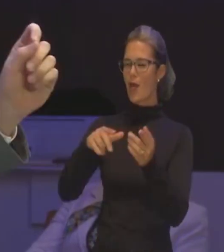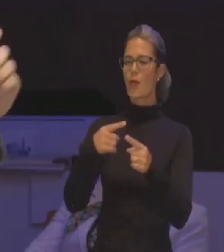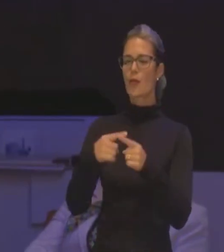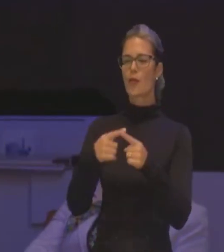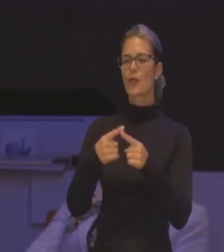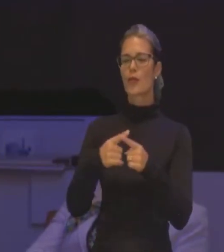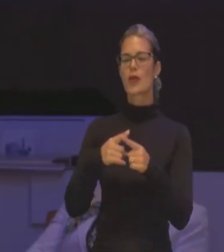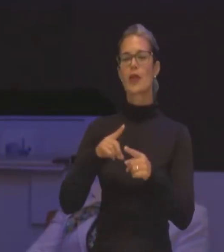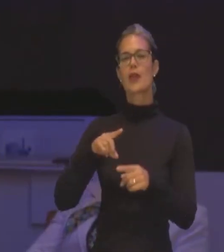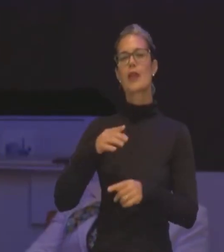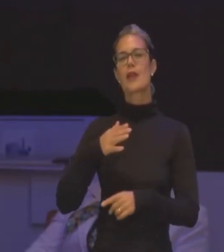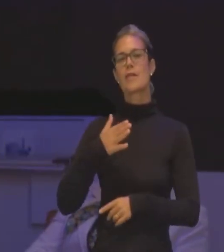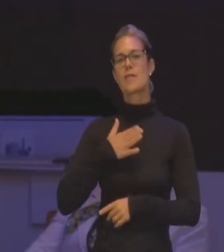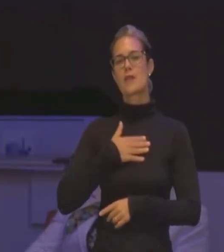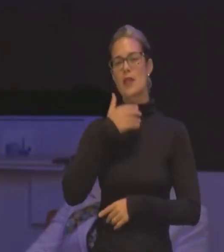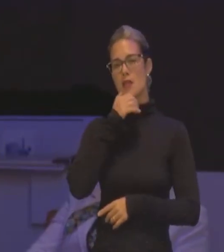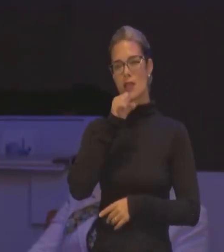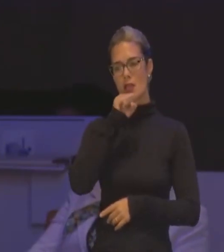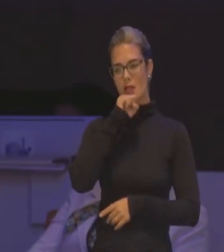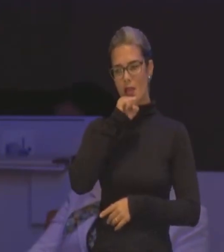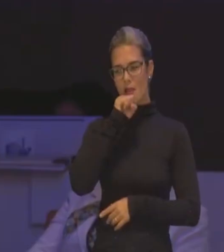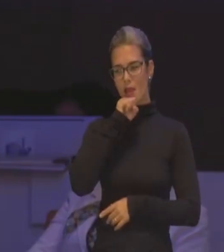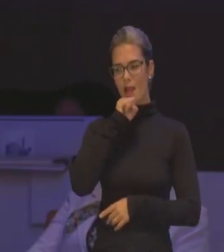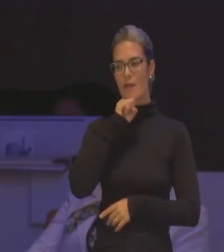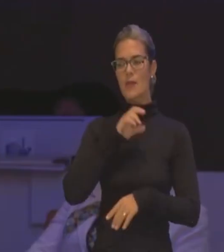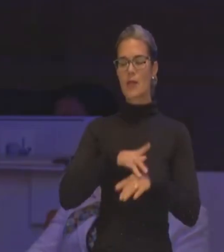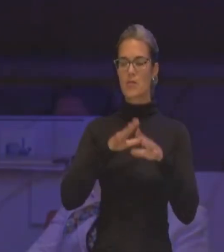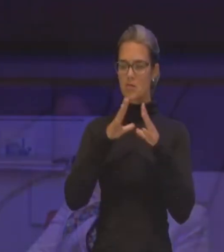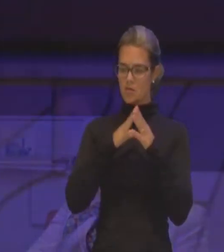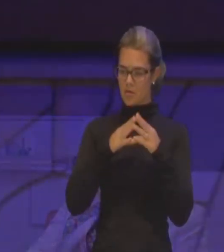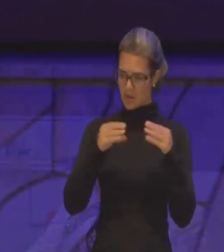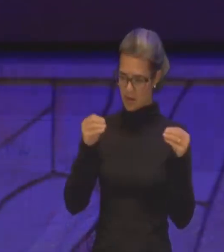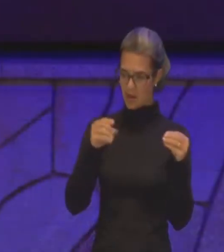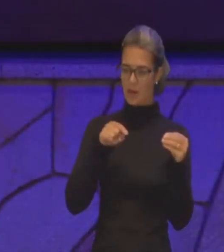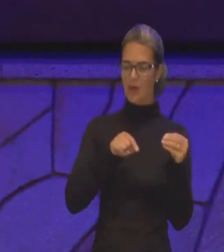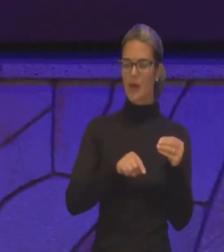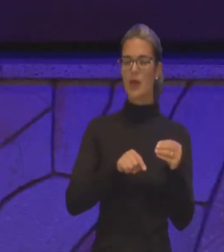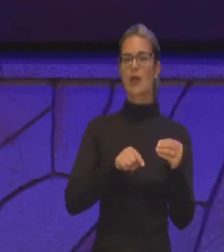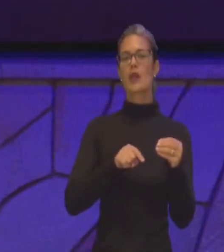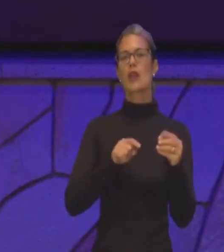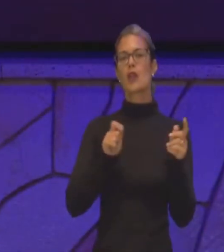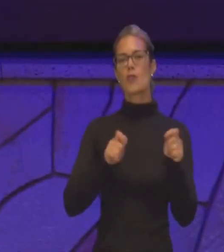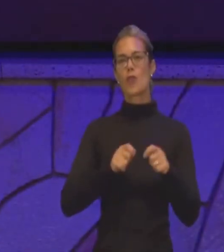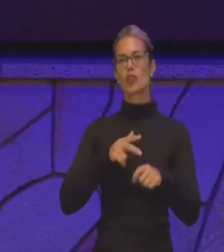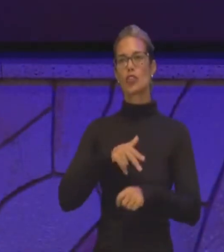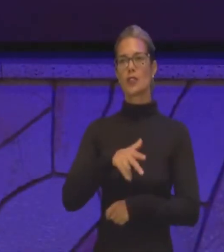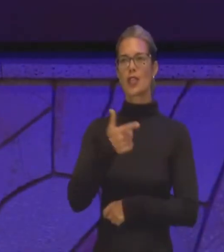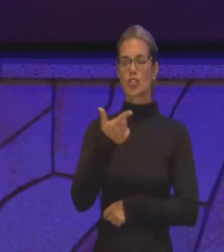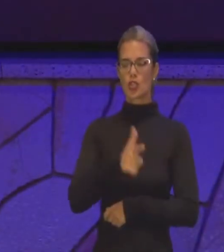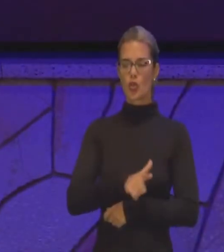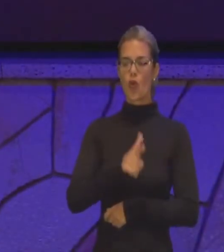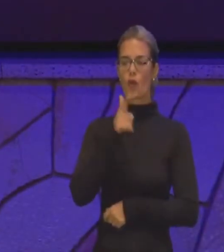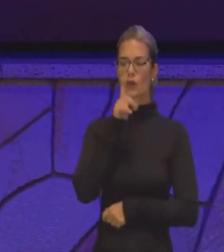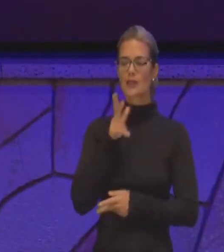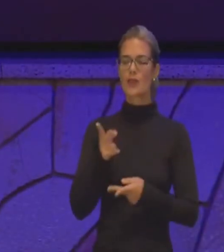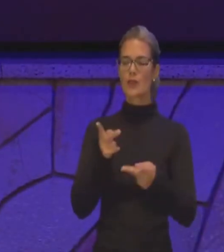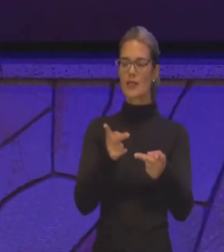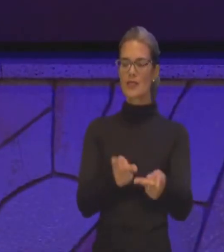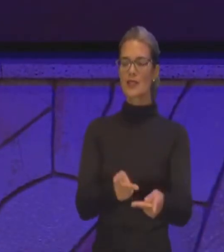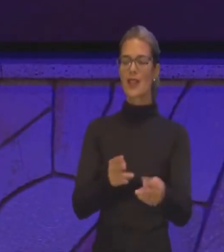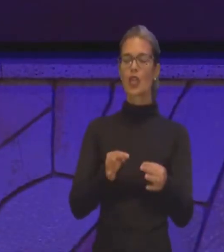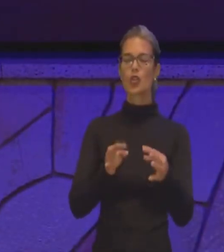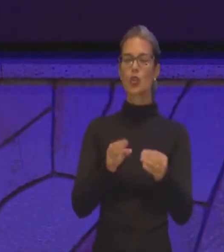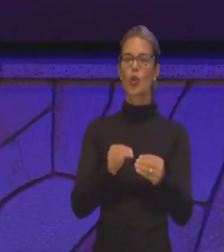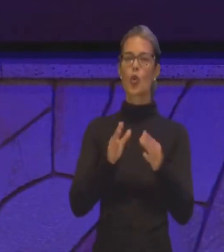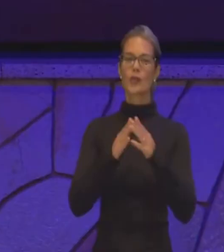uma a uma, depois que pôde caminhar e andar novamente. Mas eu me recordo que a